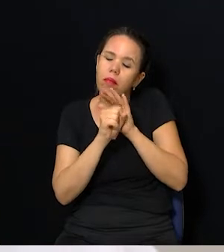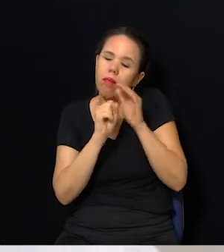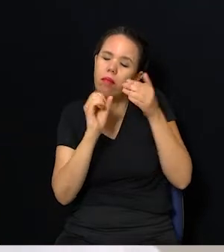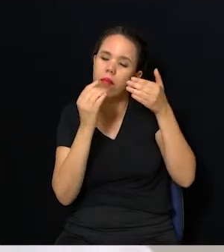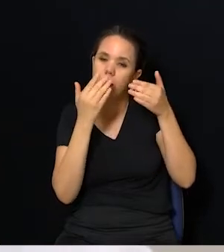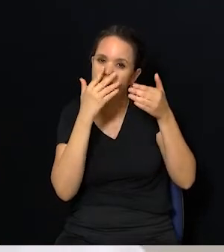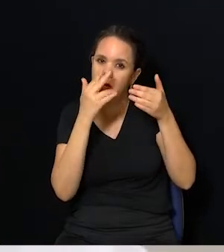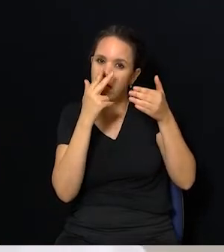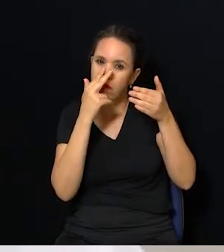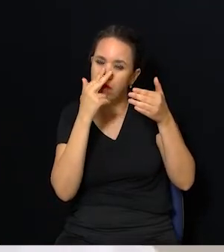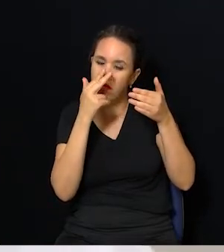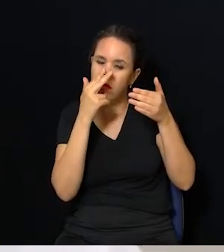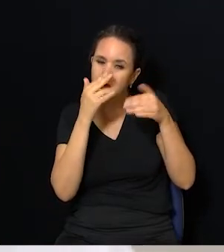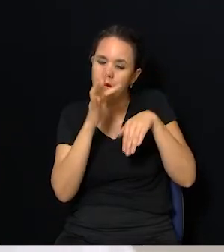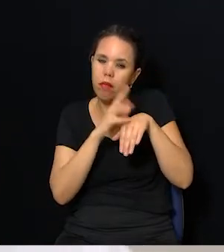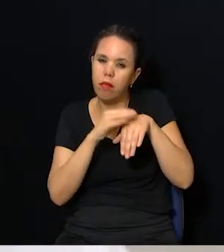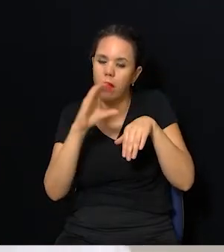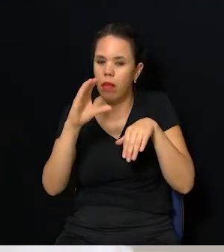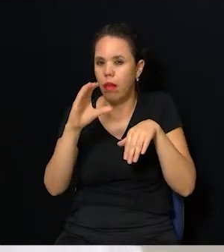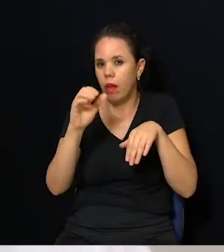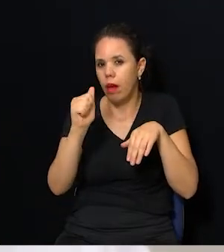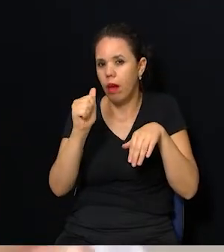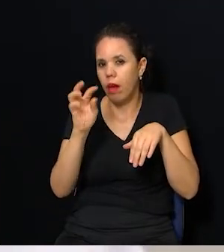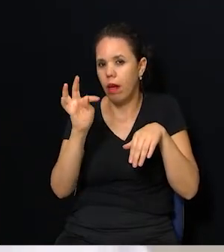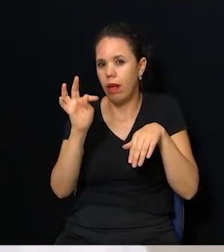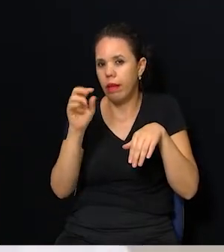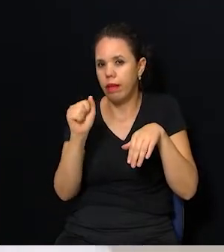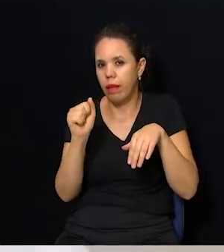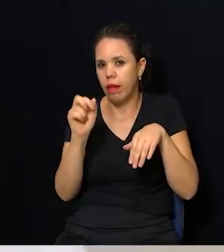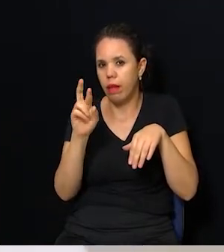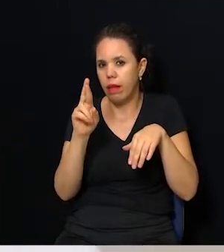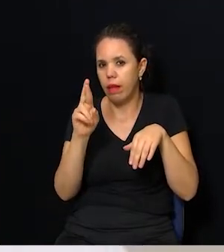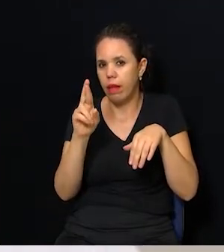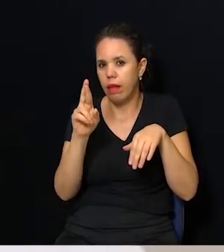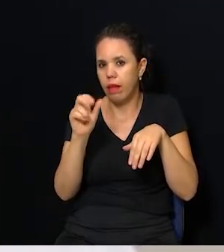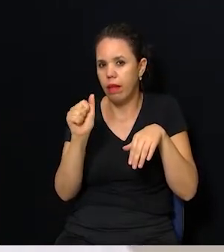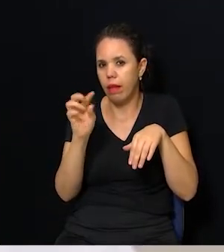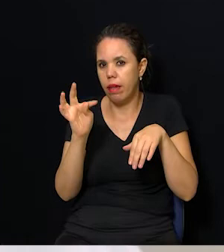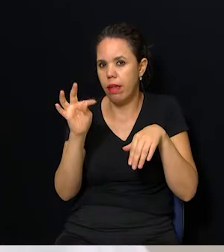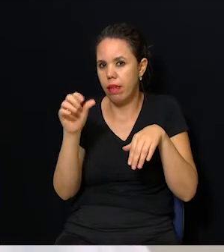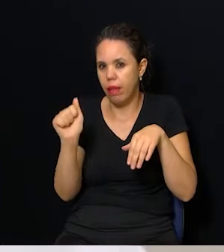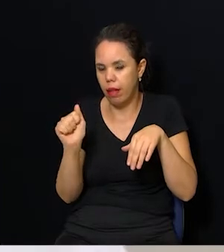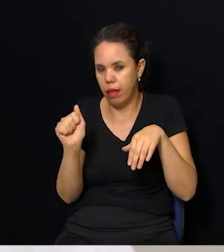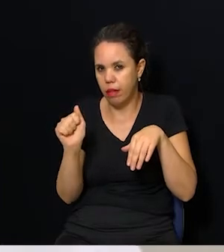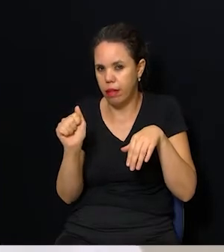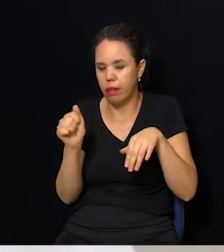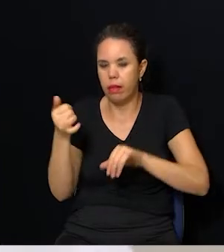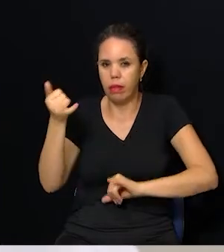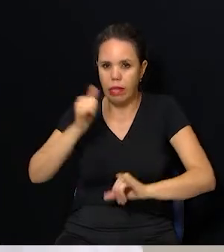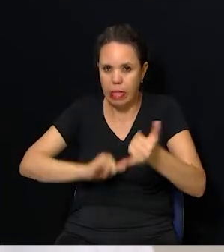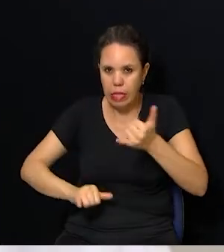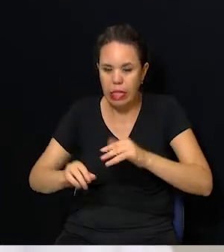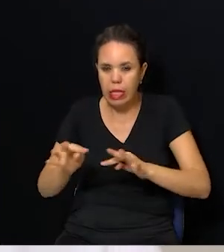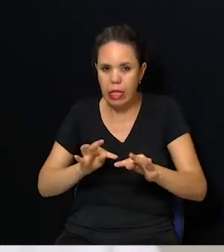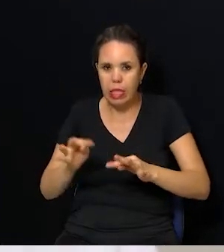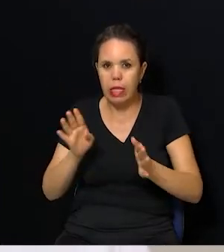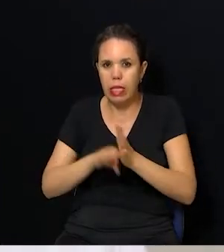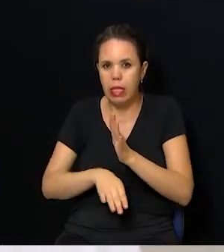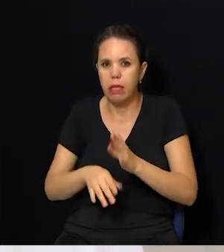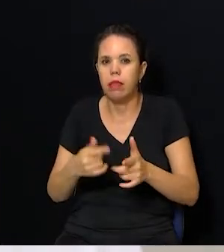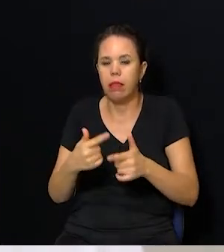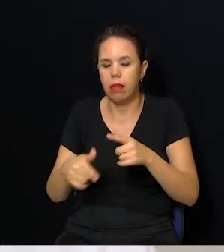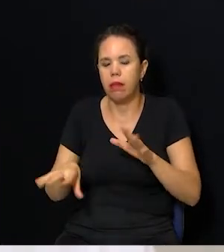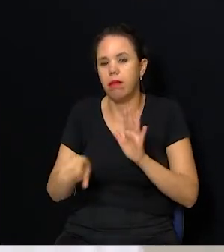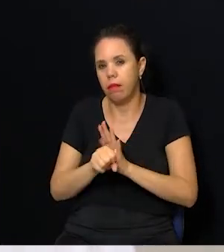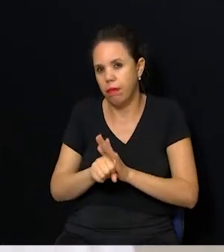é catarata? A catarata é uma doença do cristalino, é a opacificação dessa lente. E a radioterapia, ela é capaz de